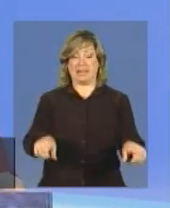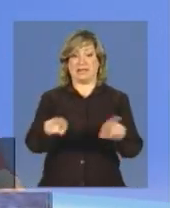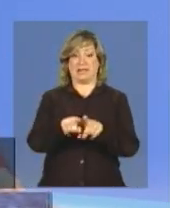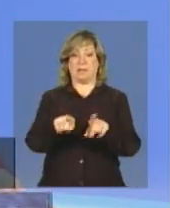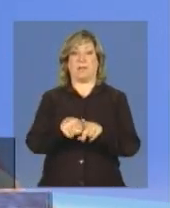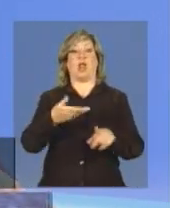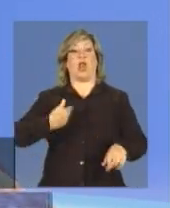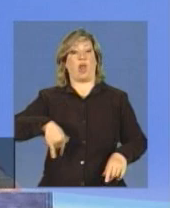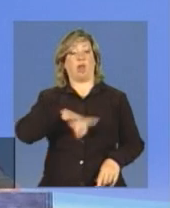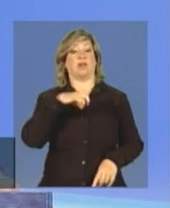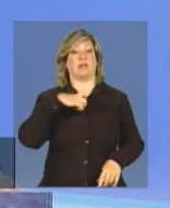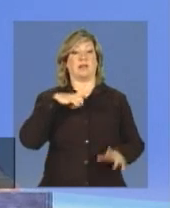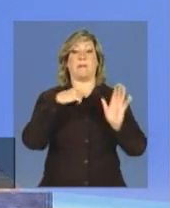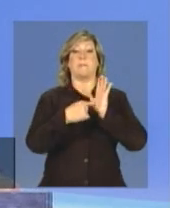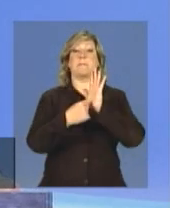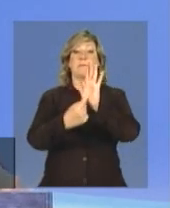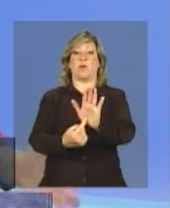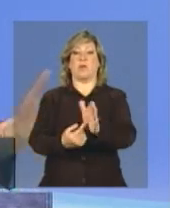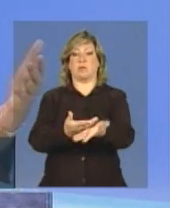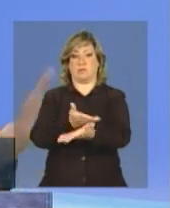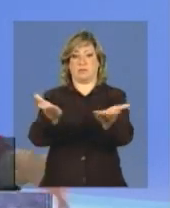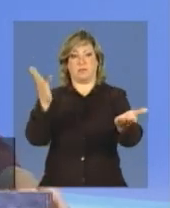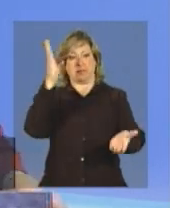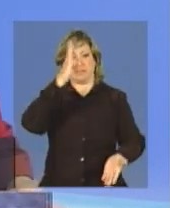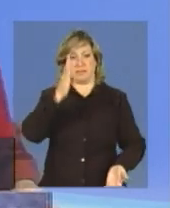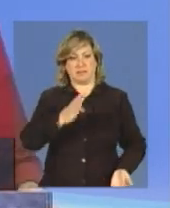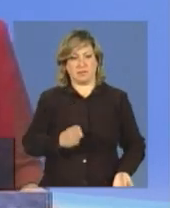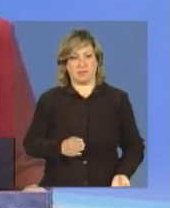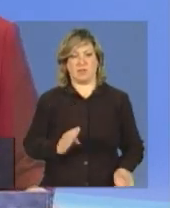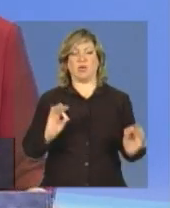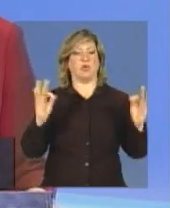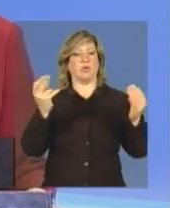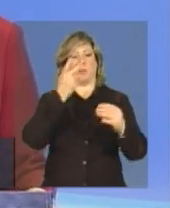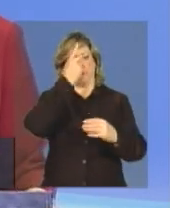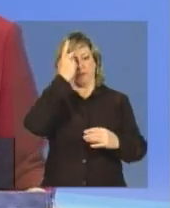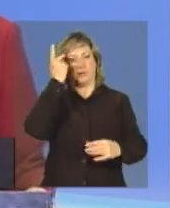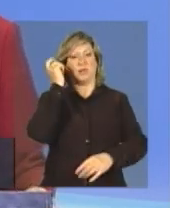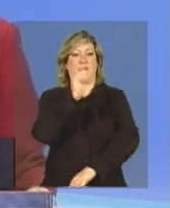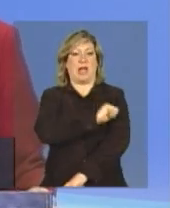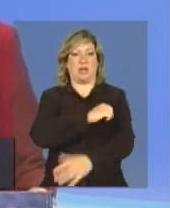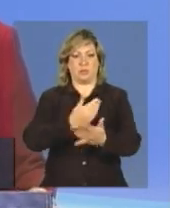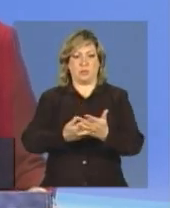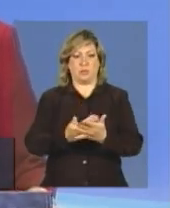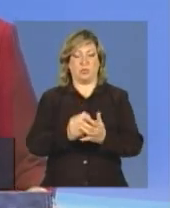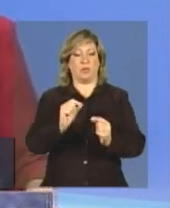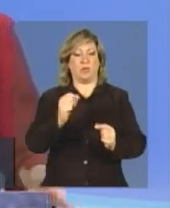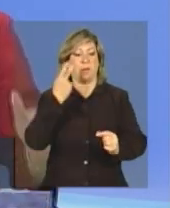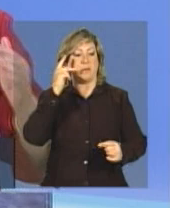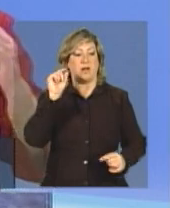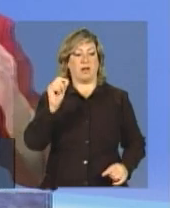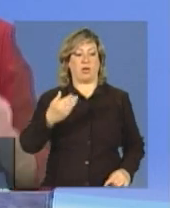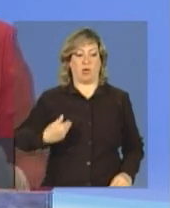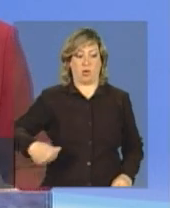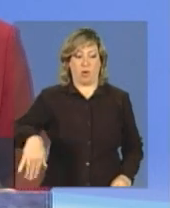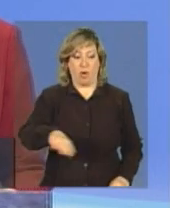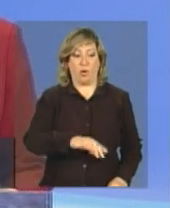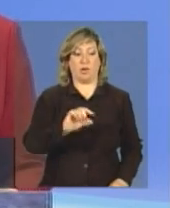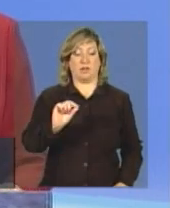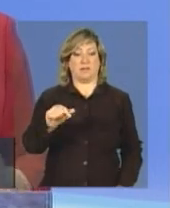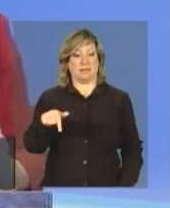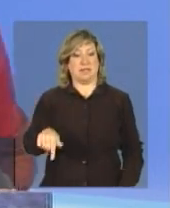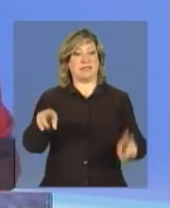nós estamos mostrando para o Brasil inteiro, para todos os estudantes, que para nós a